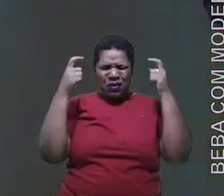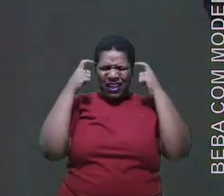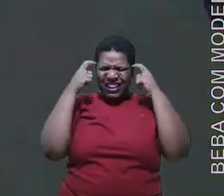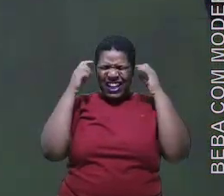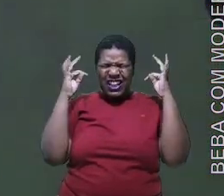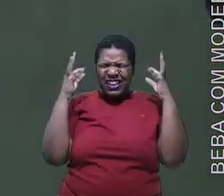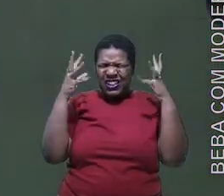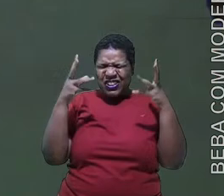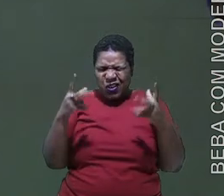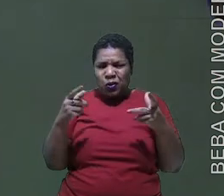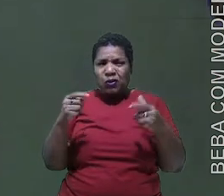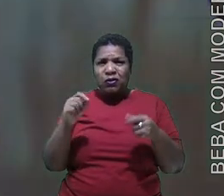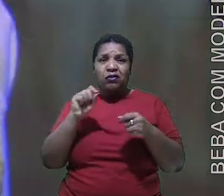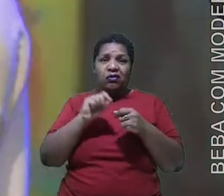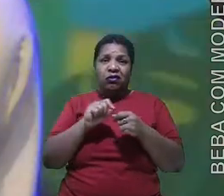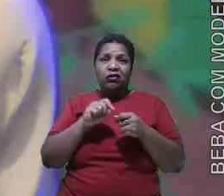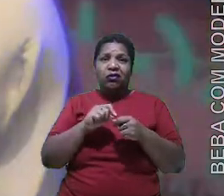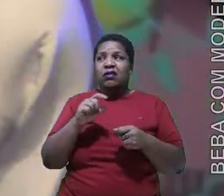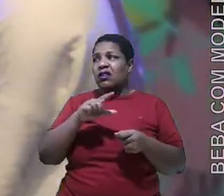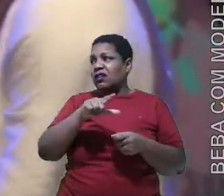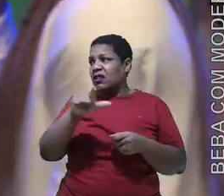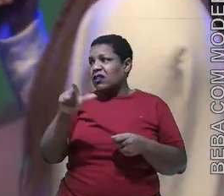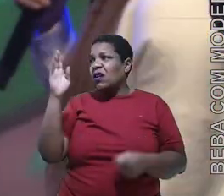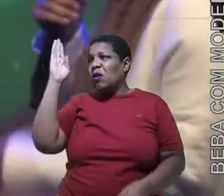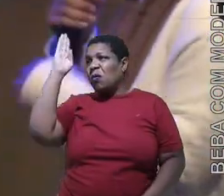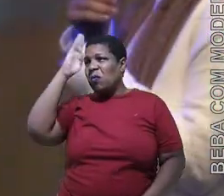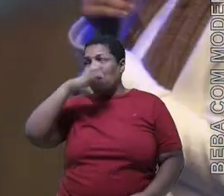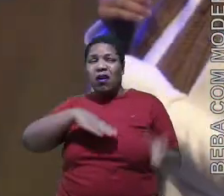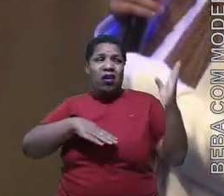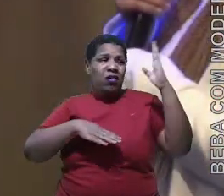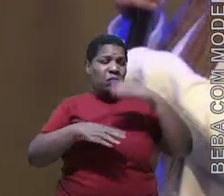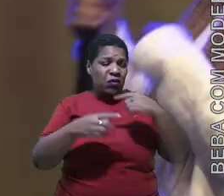quanto faz tão mal para mim parece